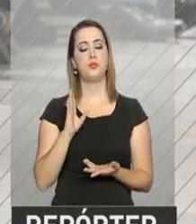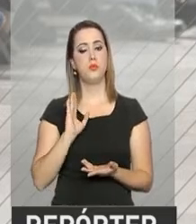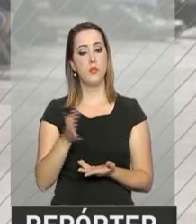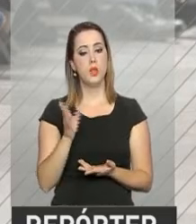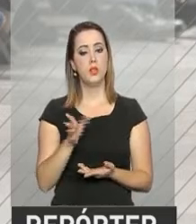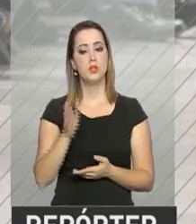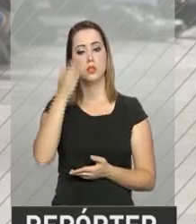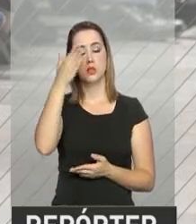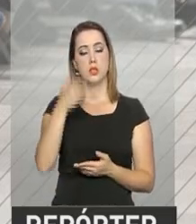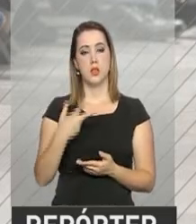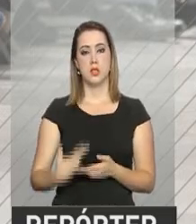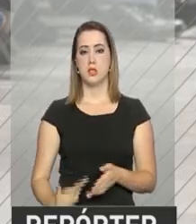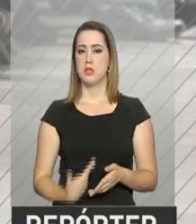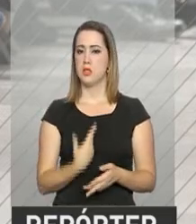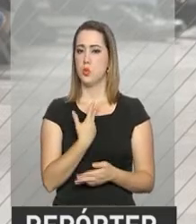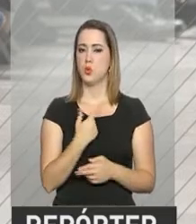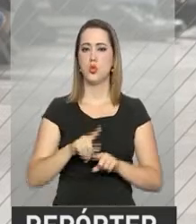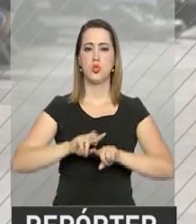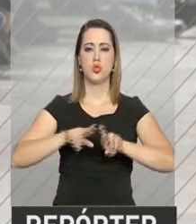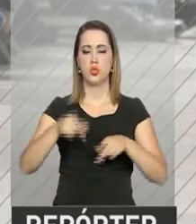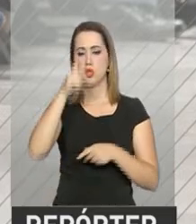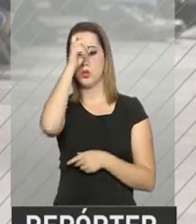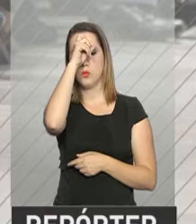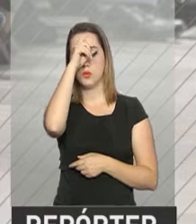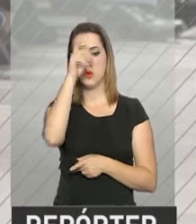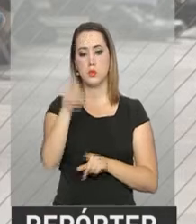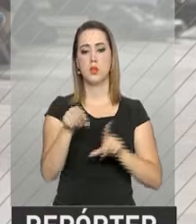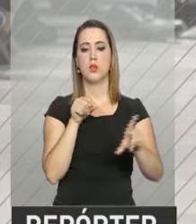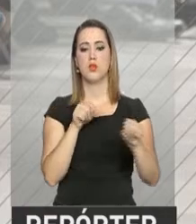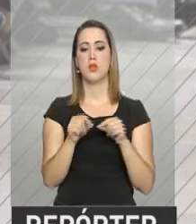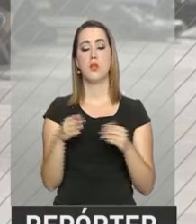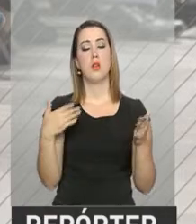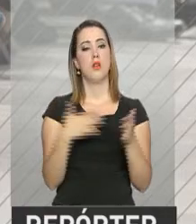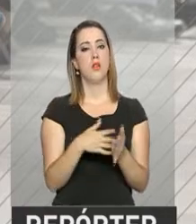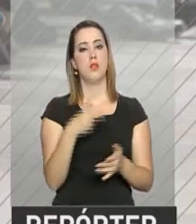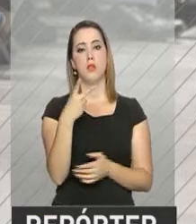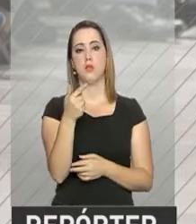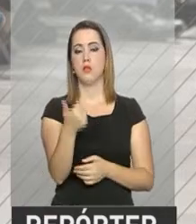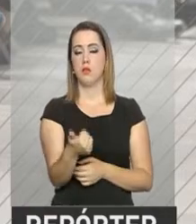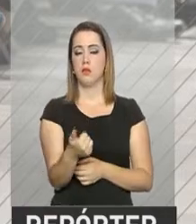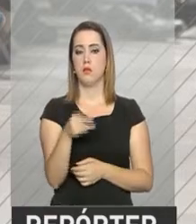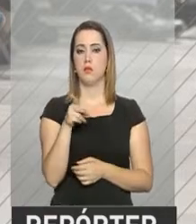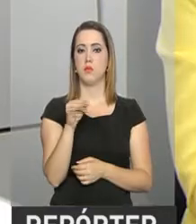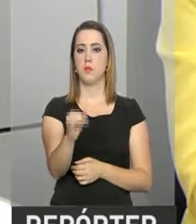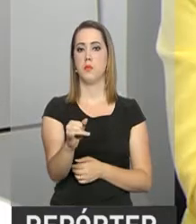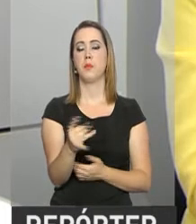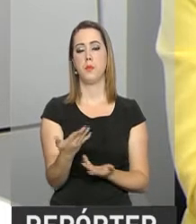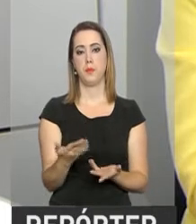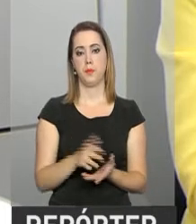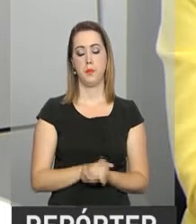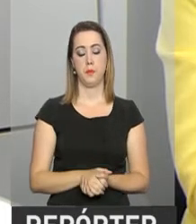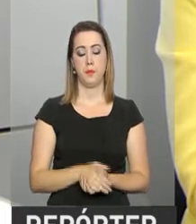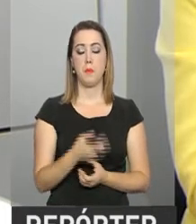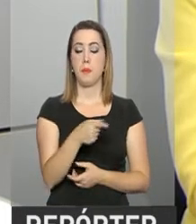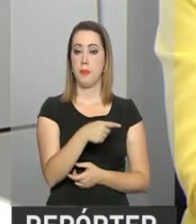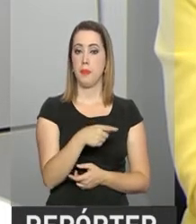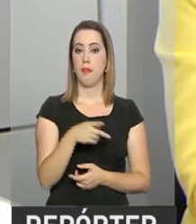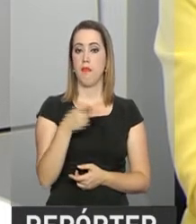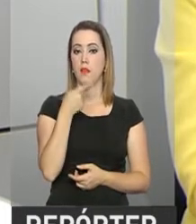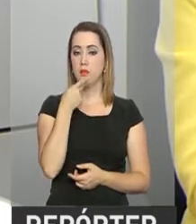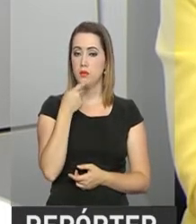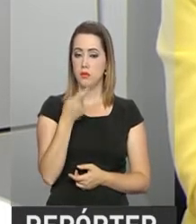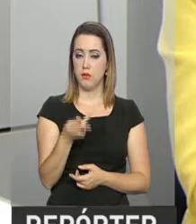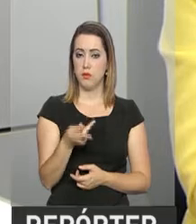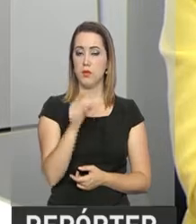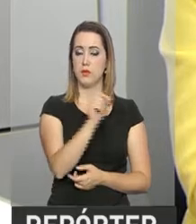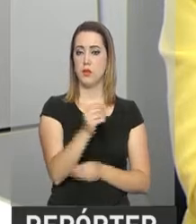de alta complexidade e internação eletiva têm até 21 dias para serem atendidos. A diretora orienta como